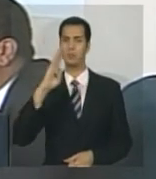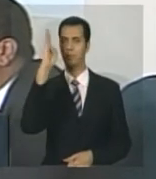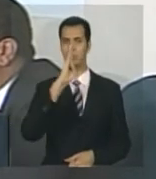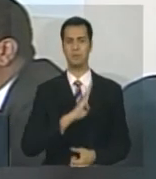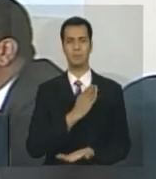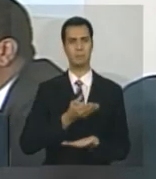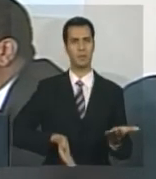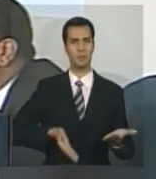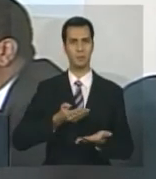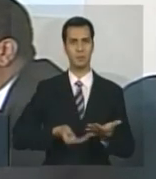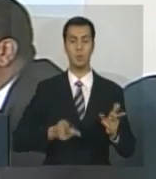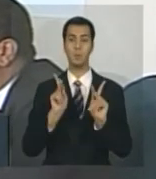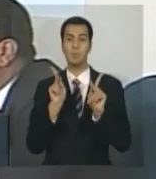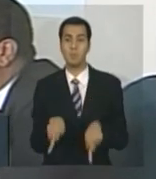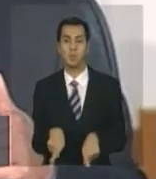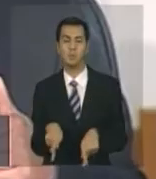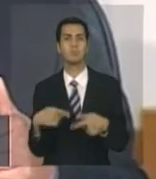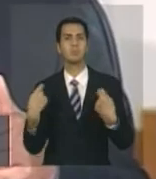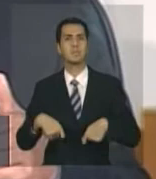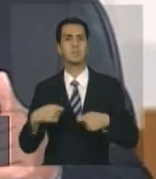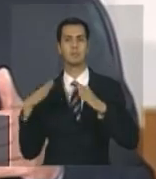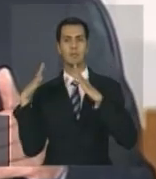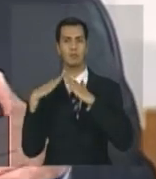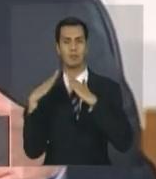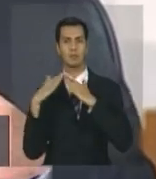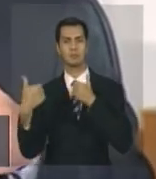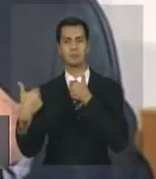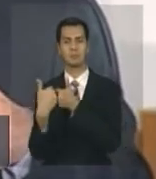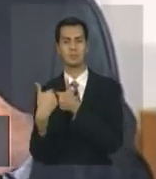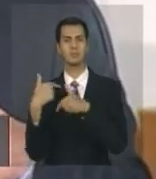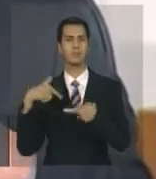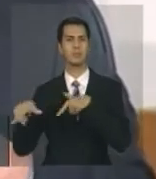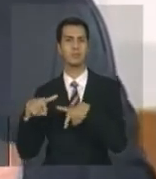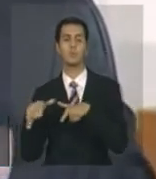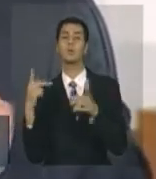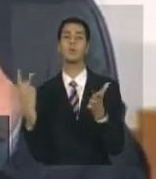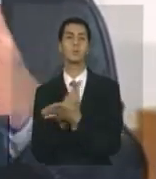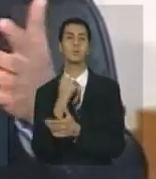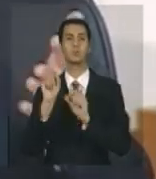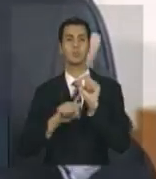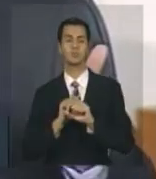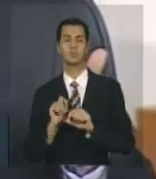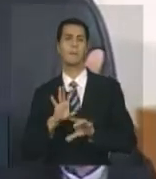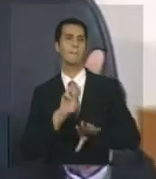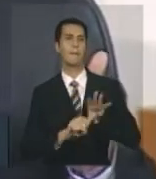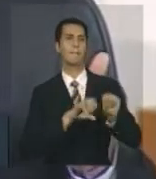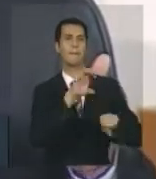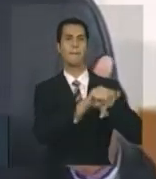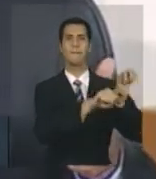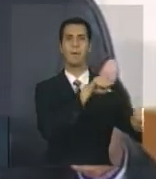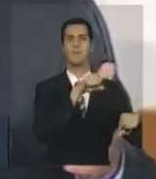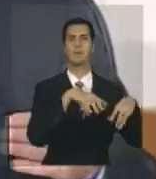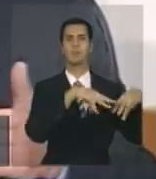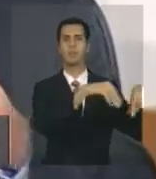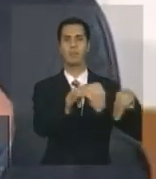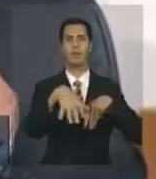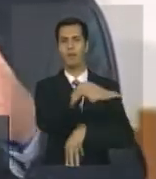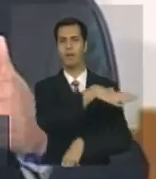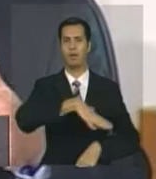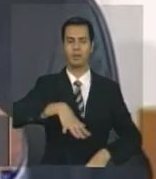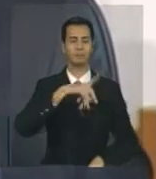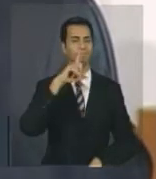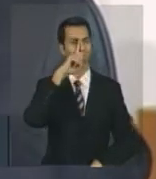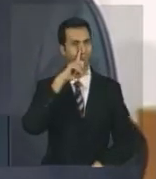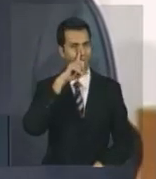população precisava morar em algum lugar e perto do trabalho, e ela terminou fazendo ocupações em áreas